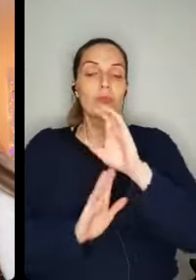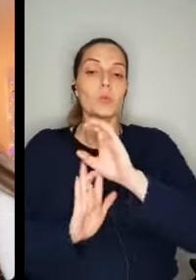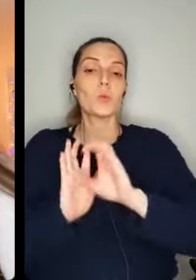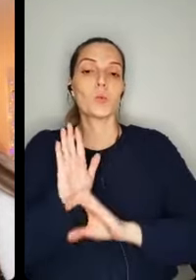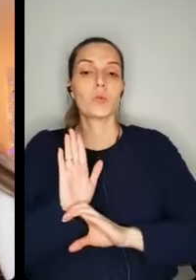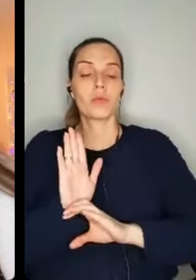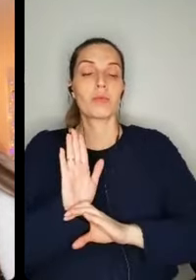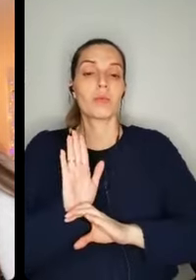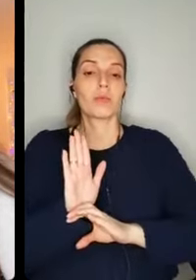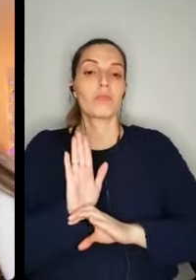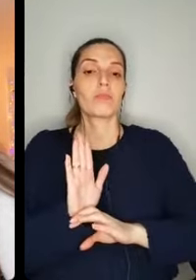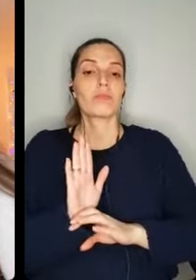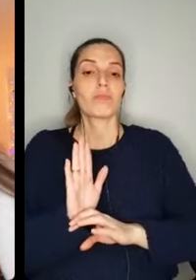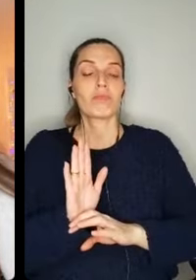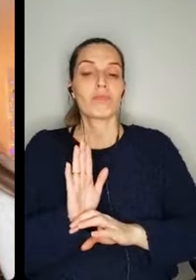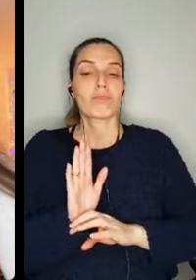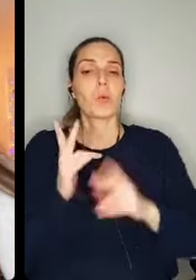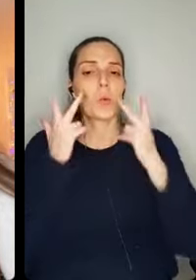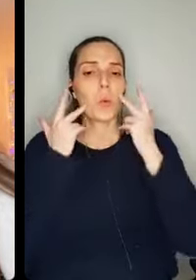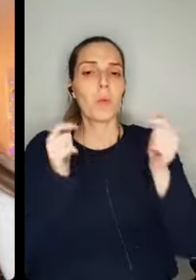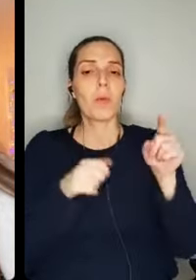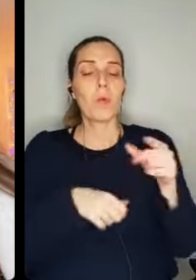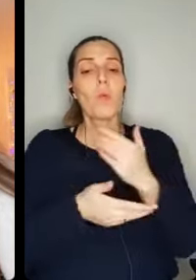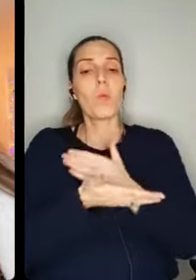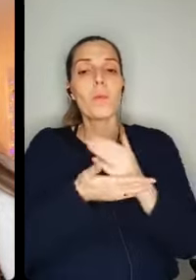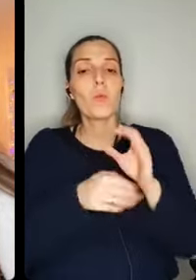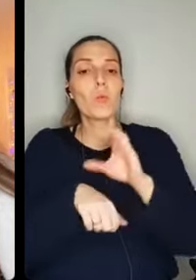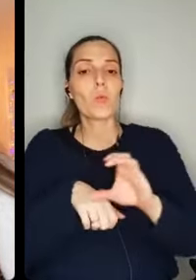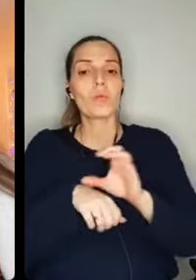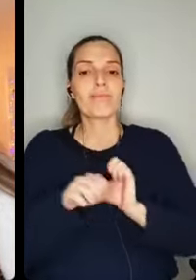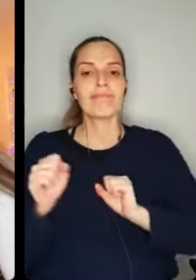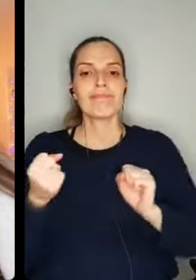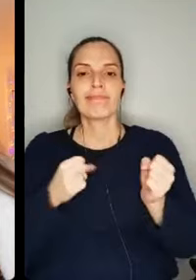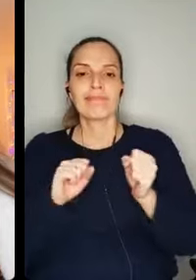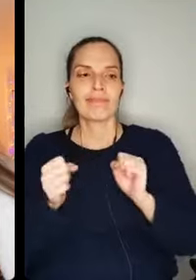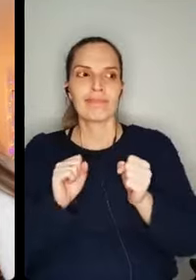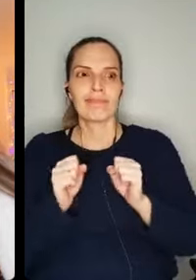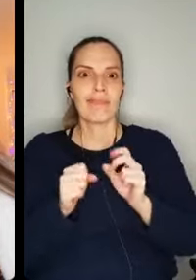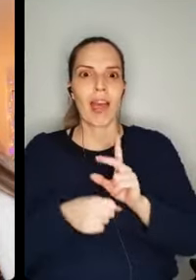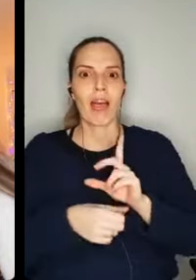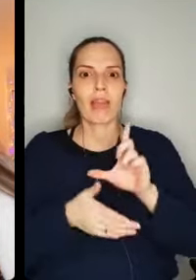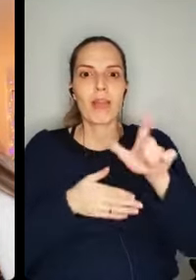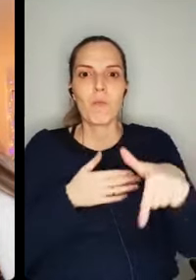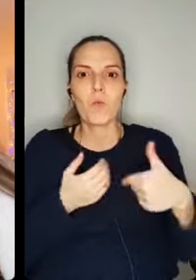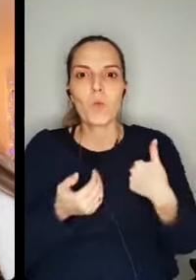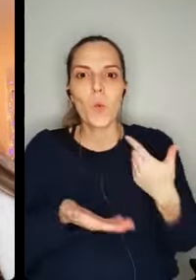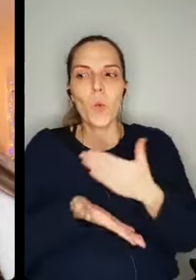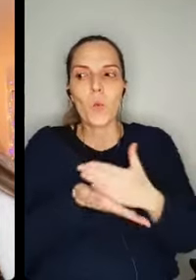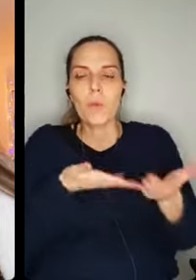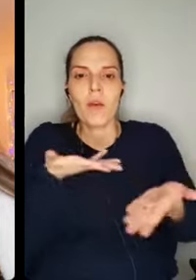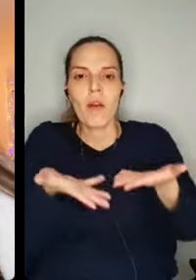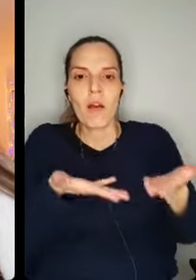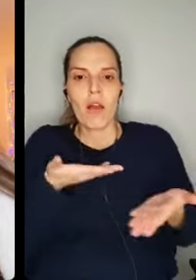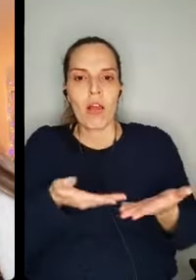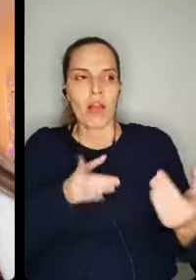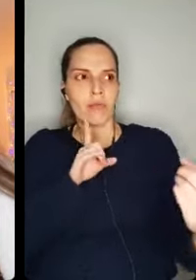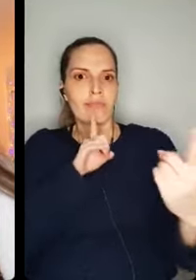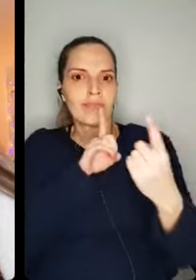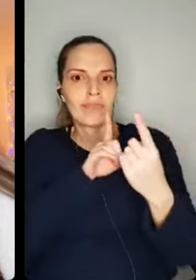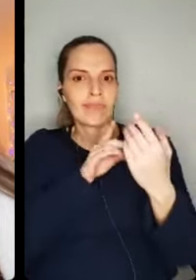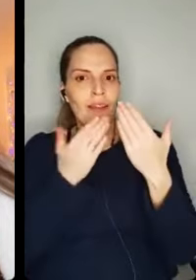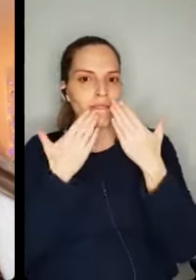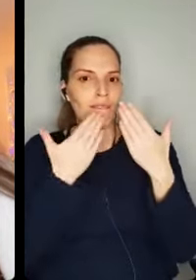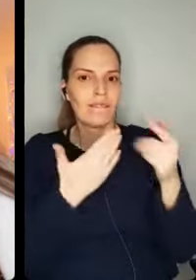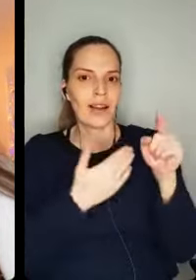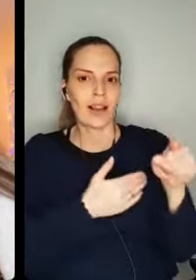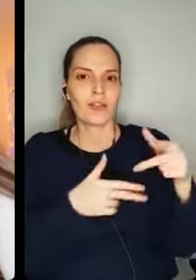curso, principalmente no começo do curso, ter uma ansiedade, assim, bah, quando eu for começar a atender, como é que vai ser, eu vou chegar aí na frente do paciente, o que que eu vou fazer, né? Eu